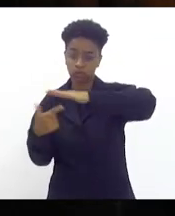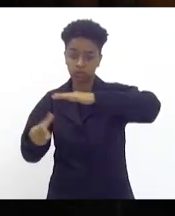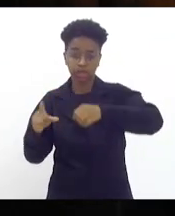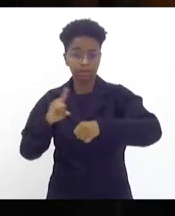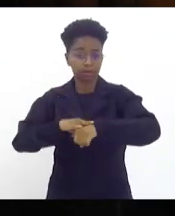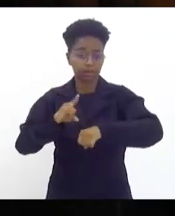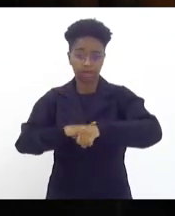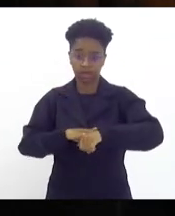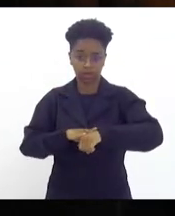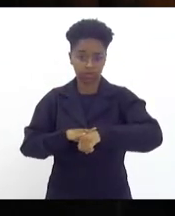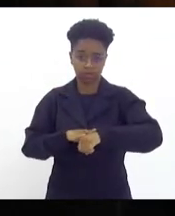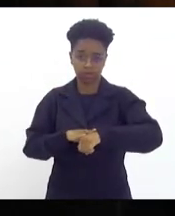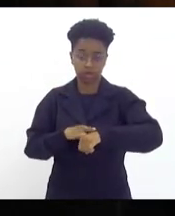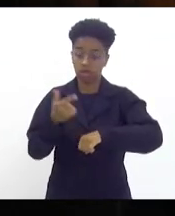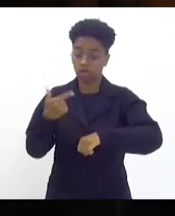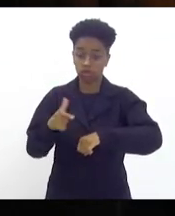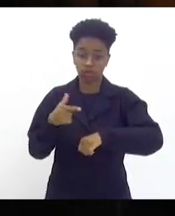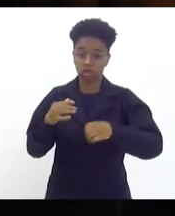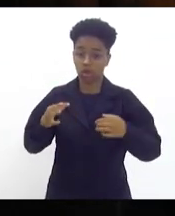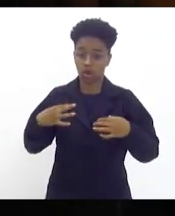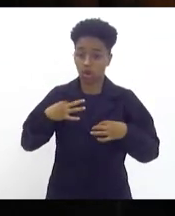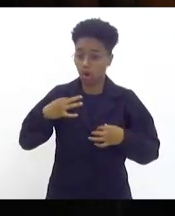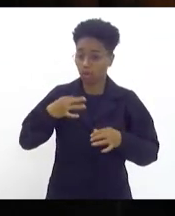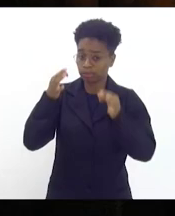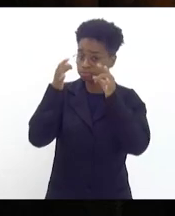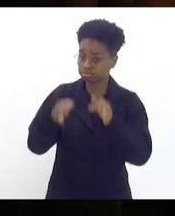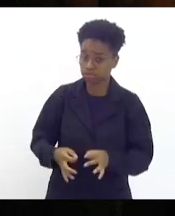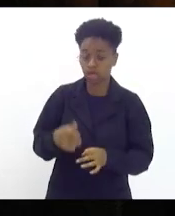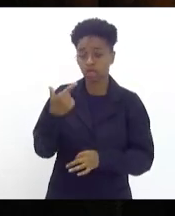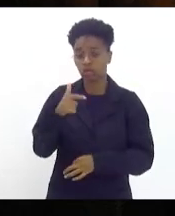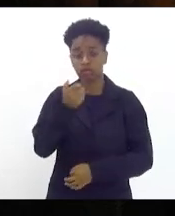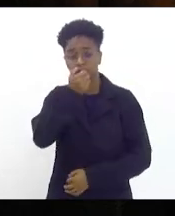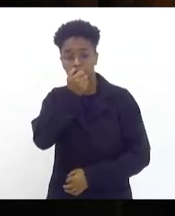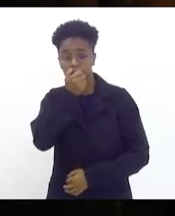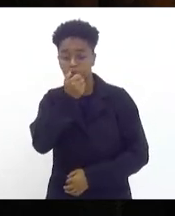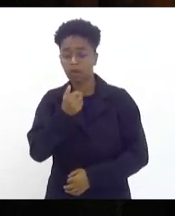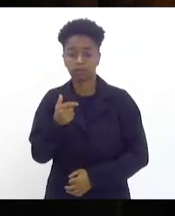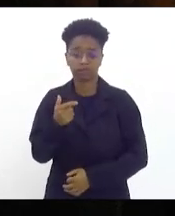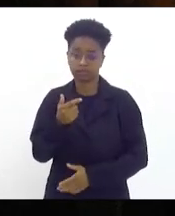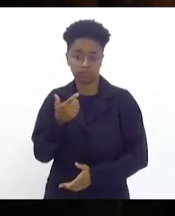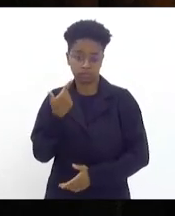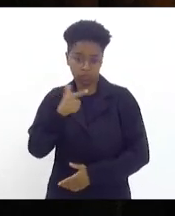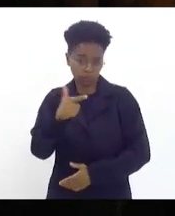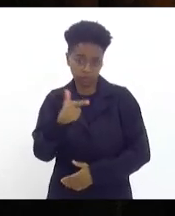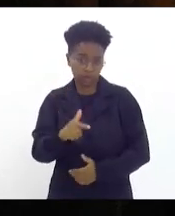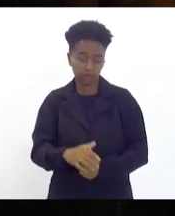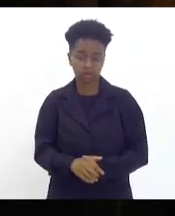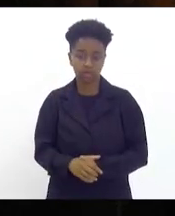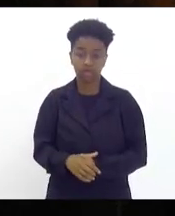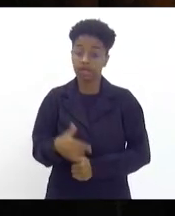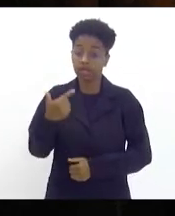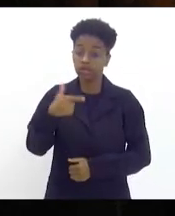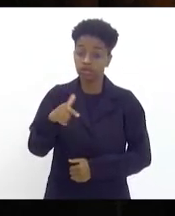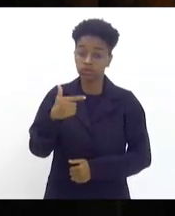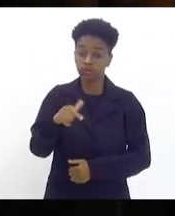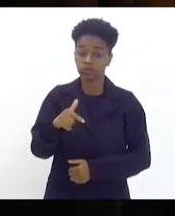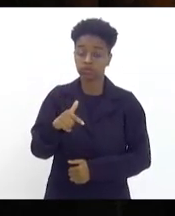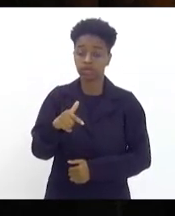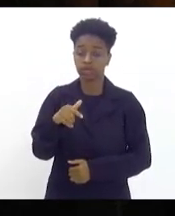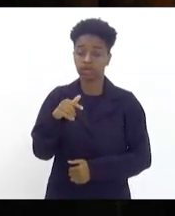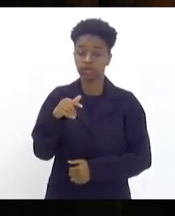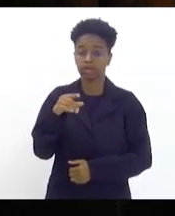banheiro para os guardanos municipais não há fardamento para Guarda Municipal Não há rádio transmissor para Guarda Municipal Não há decibilímetro